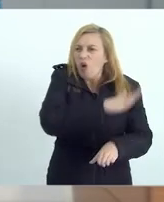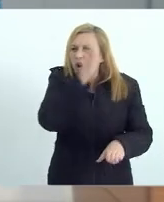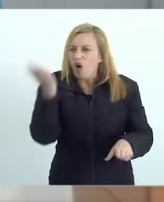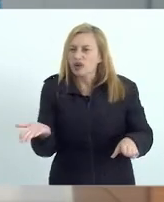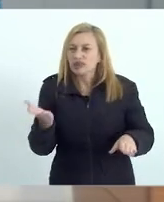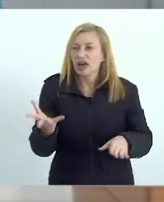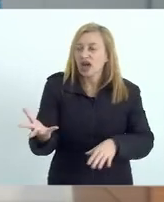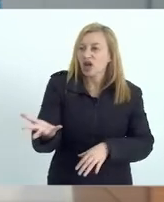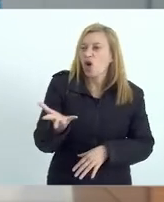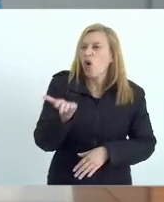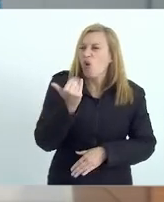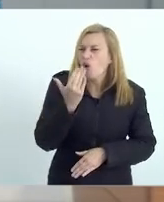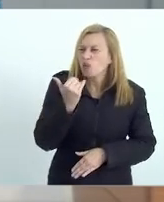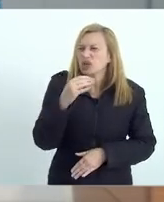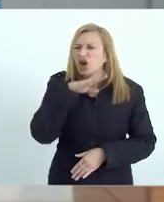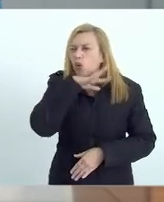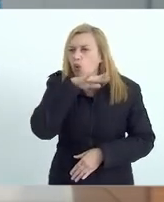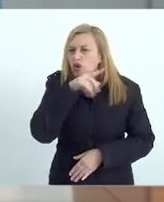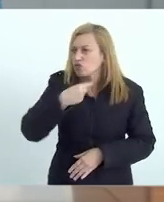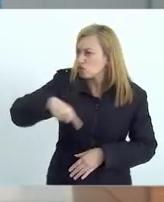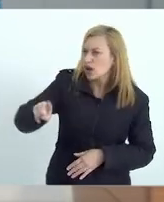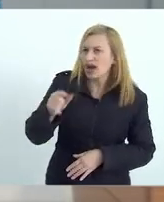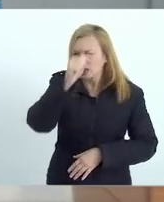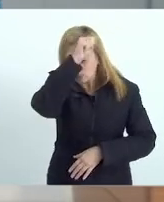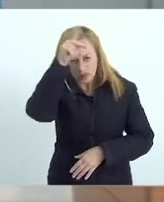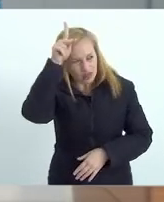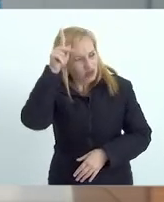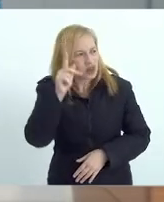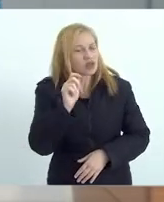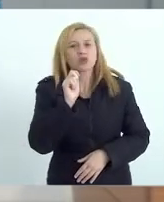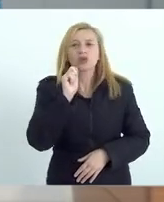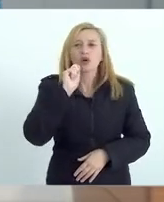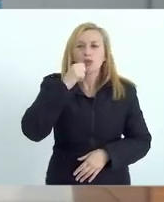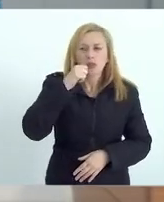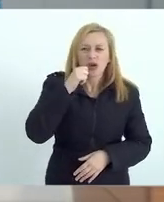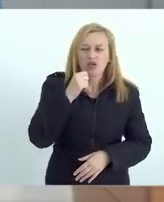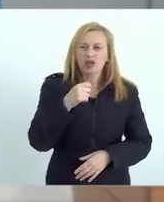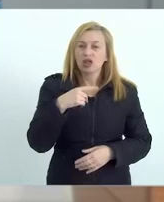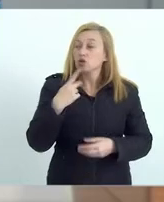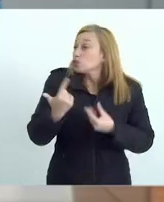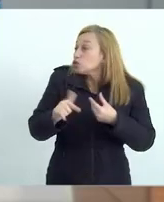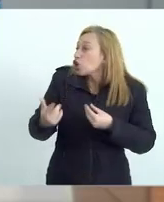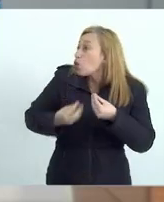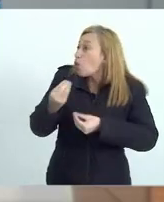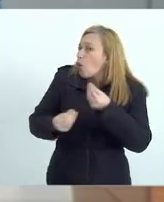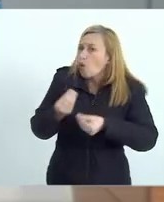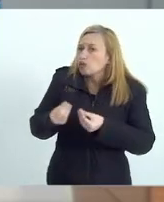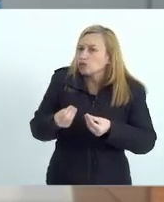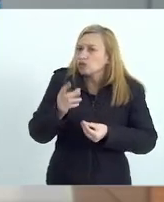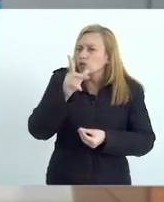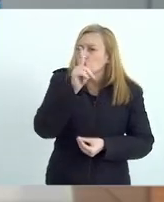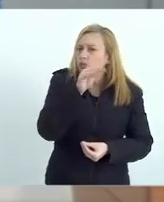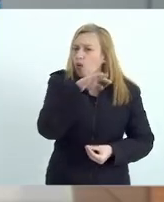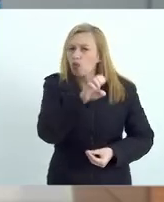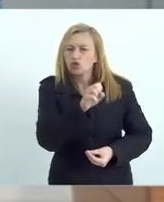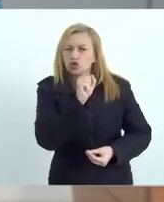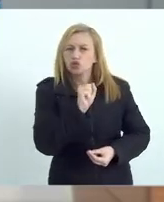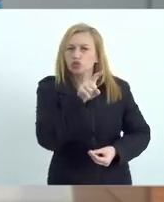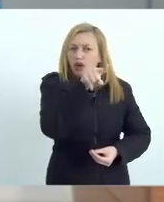fui lá no prefeito Eduardo Paes Prefeito eu não tenho condições de manter os guarda vida naqueles postos